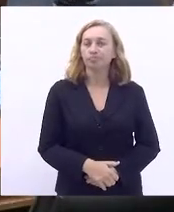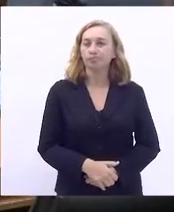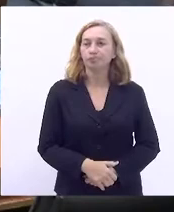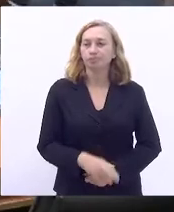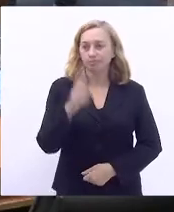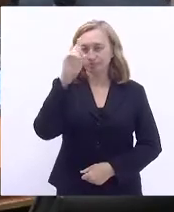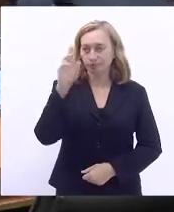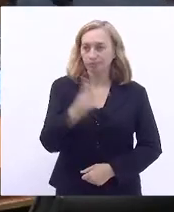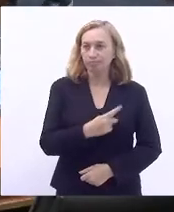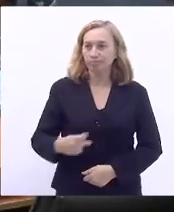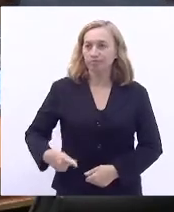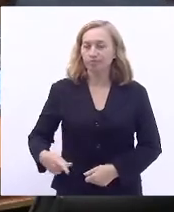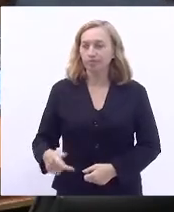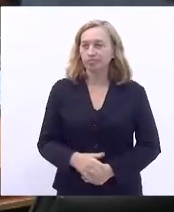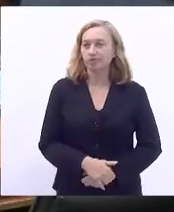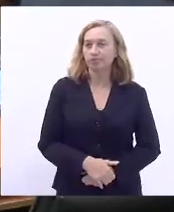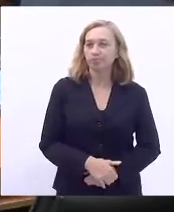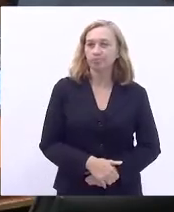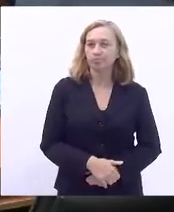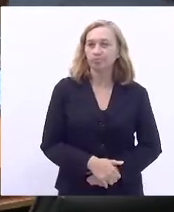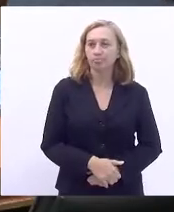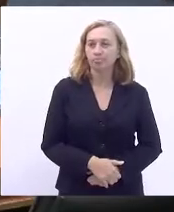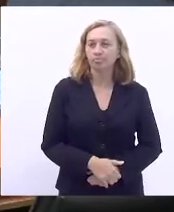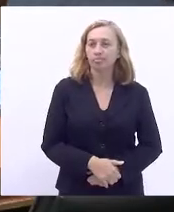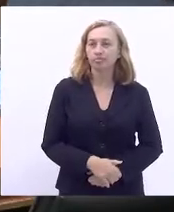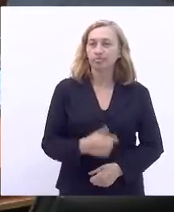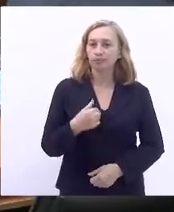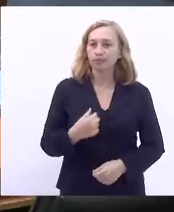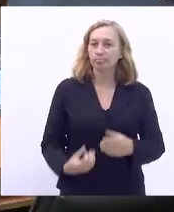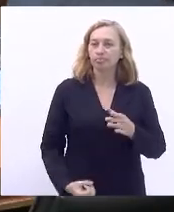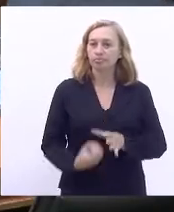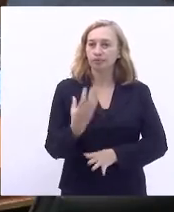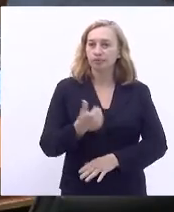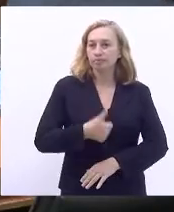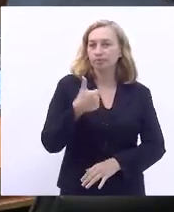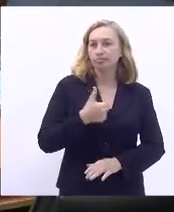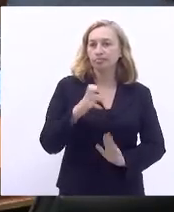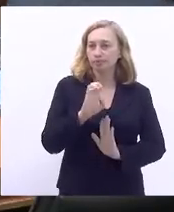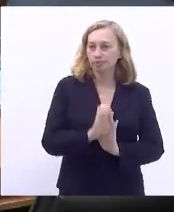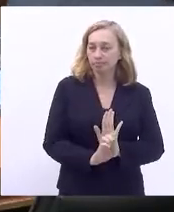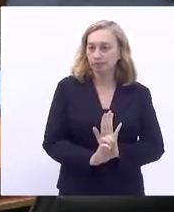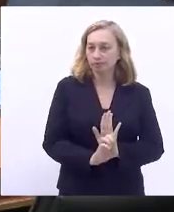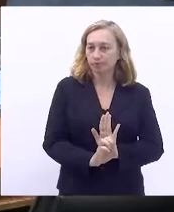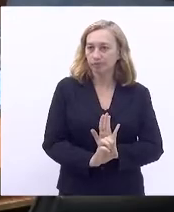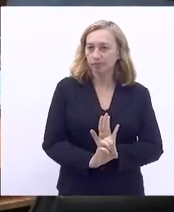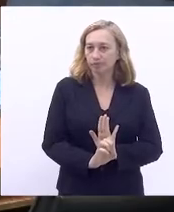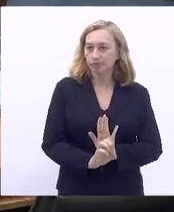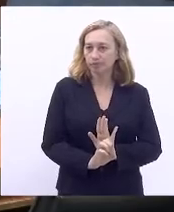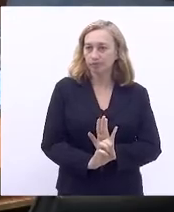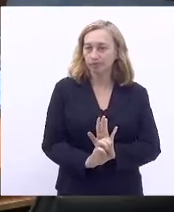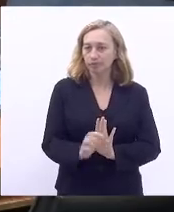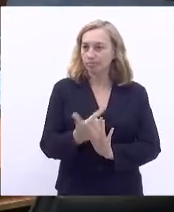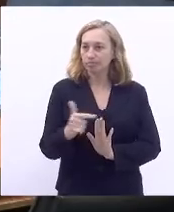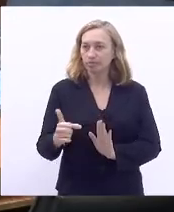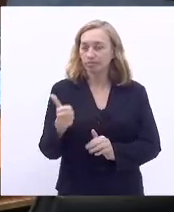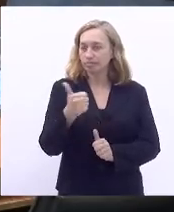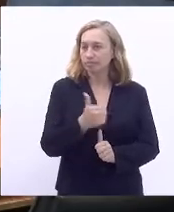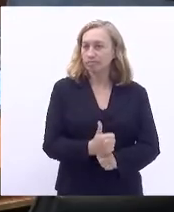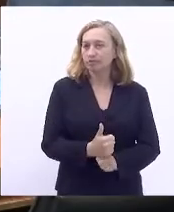Senhor presidente, como sou autor da primeira emenda e não tem